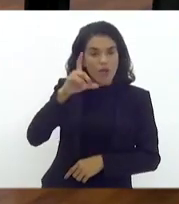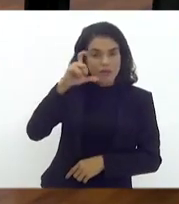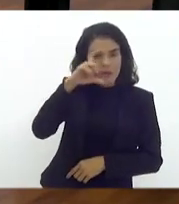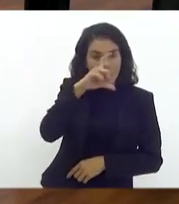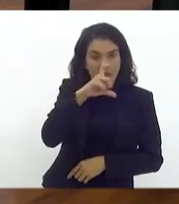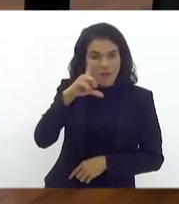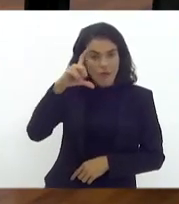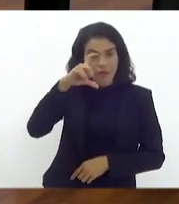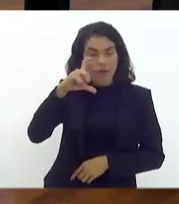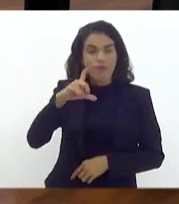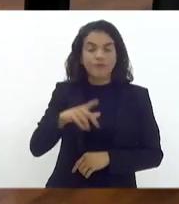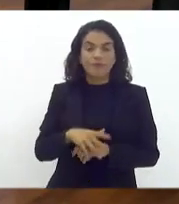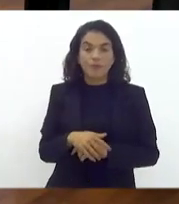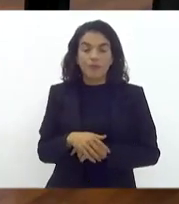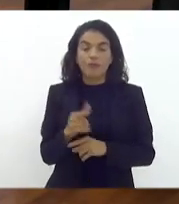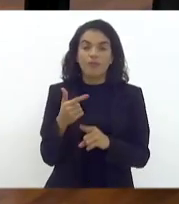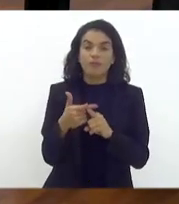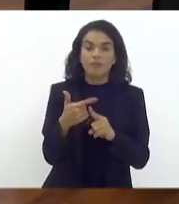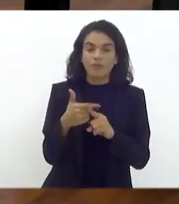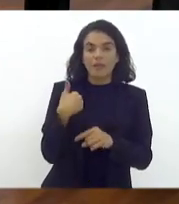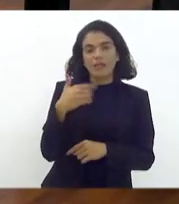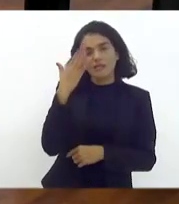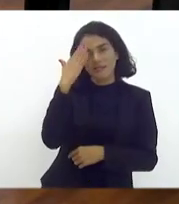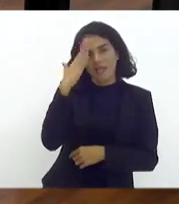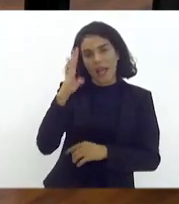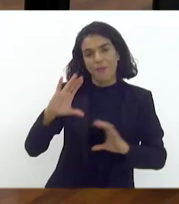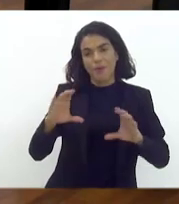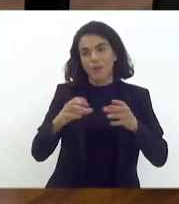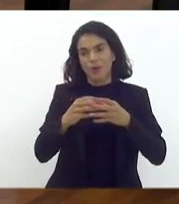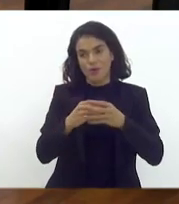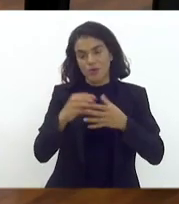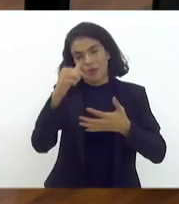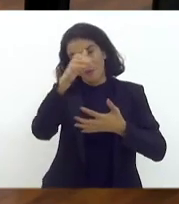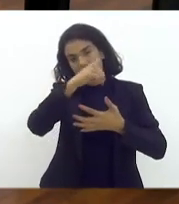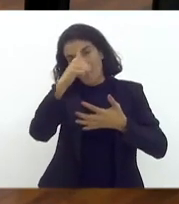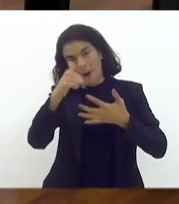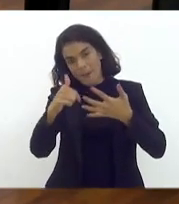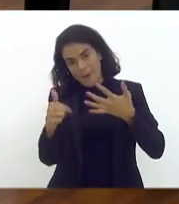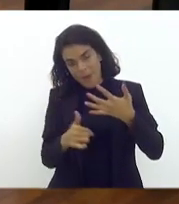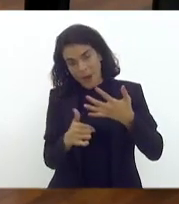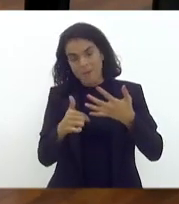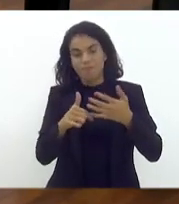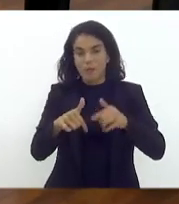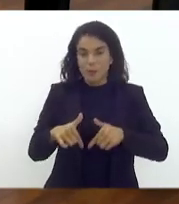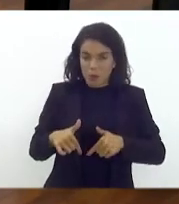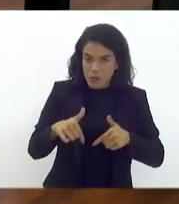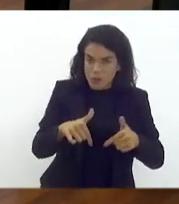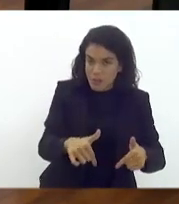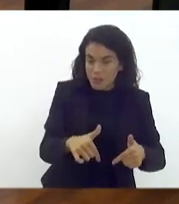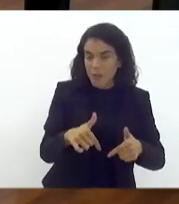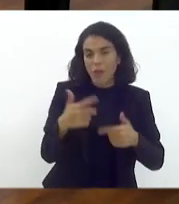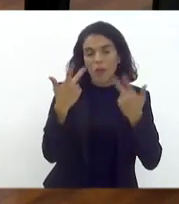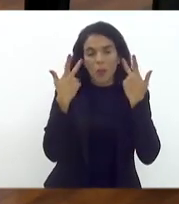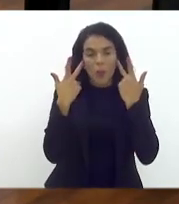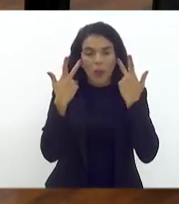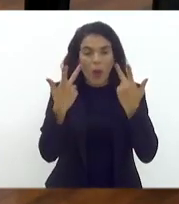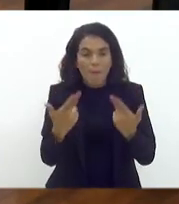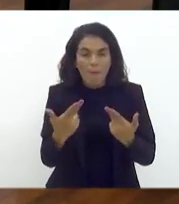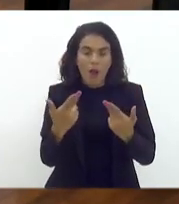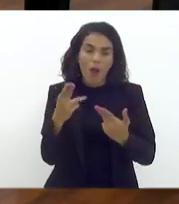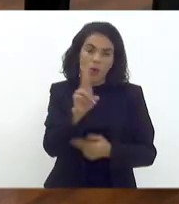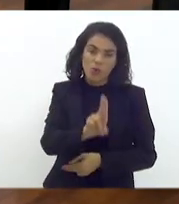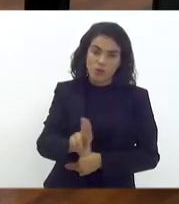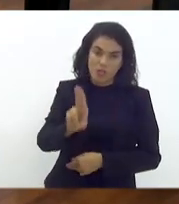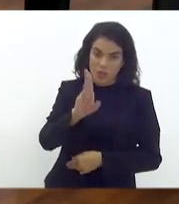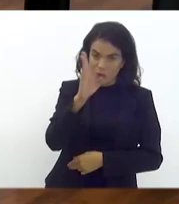porque o que a gente sabe que esse conjunto de procedimentos que são comuns de serem utilizados